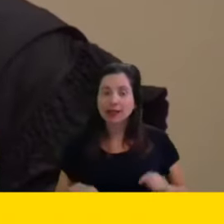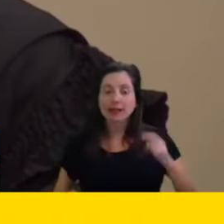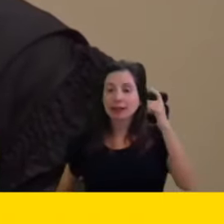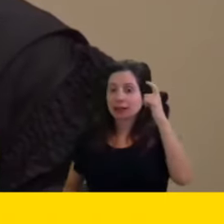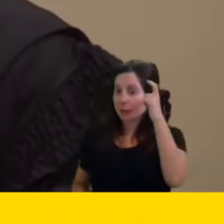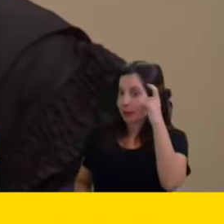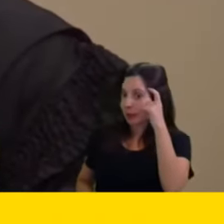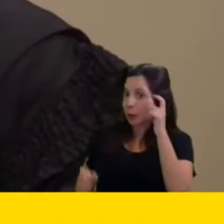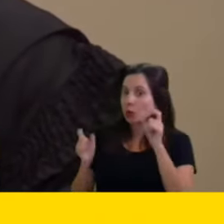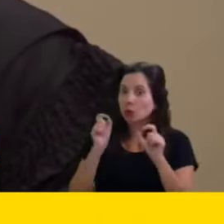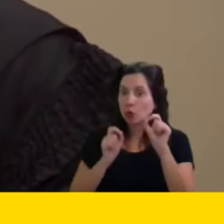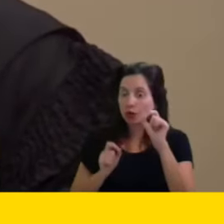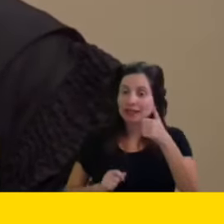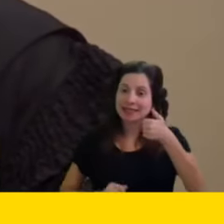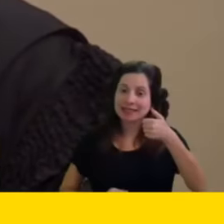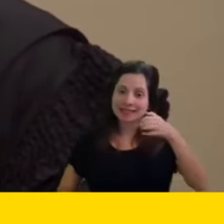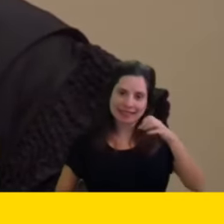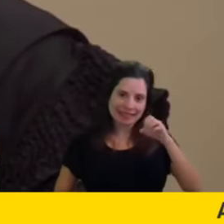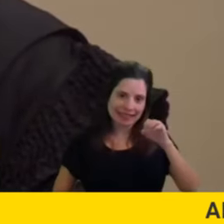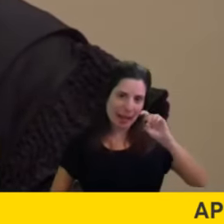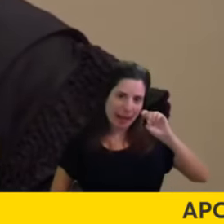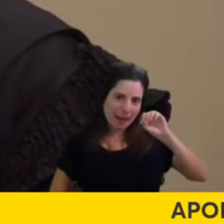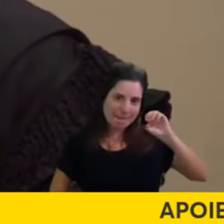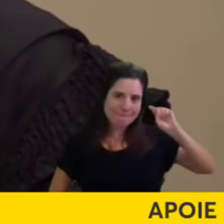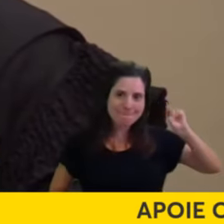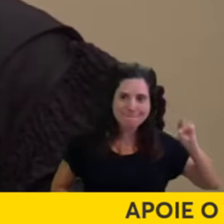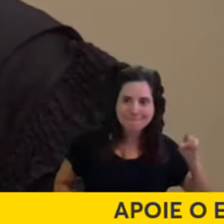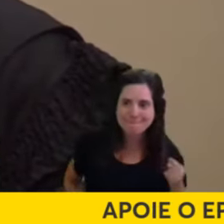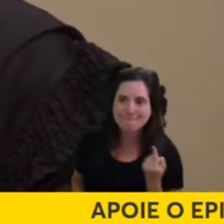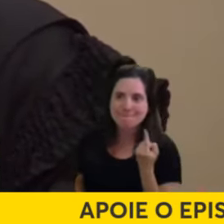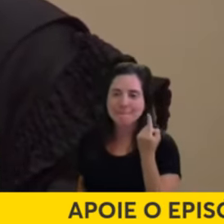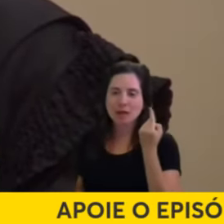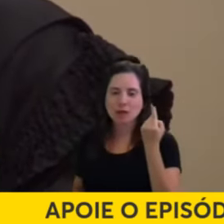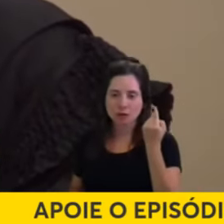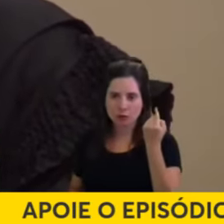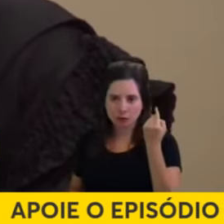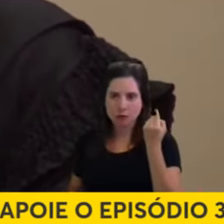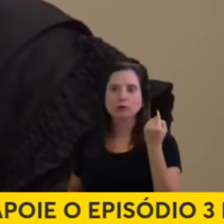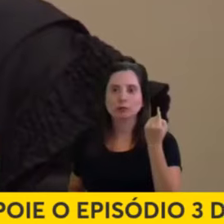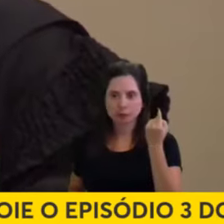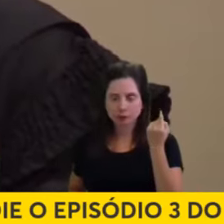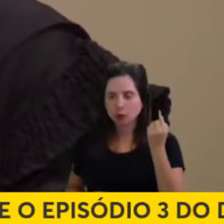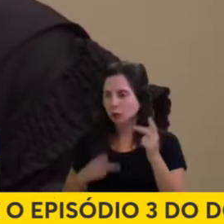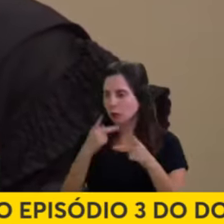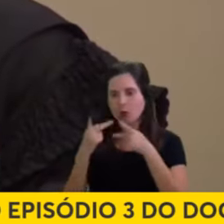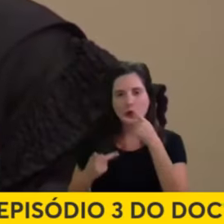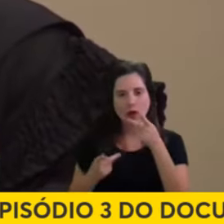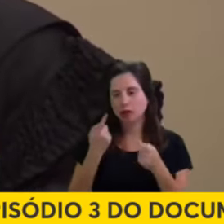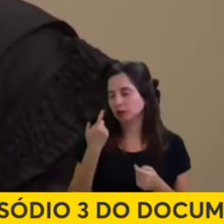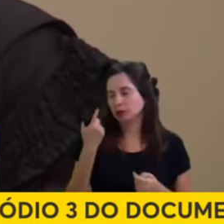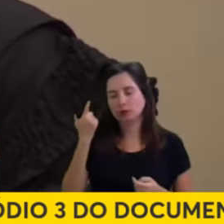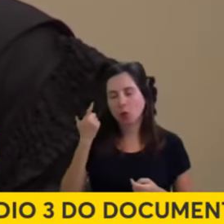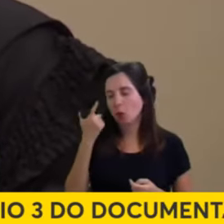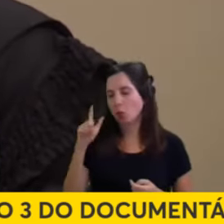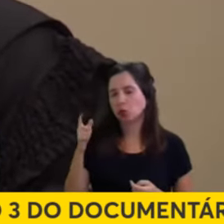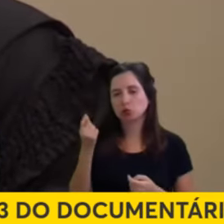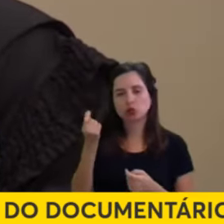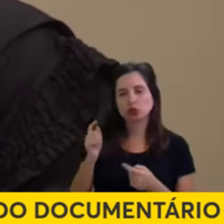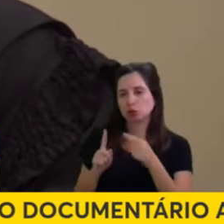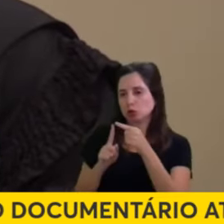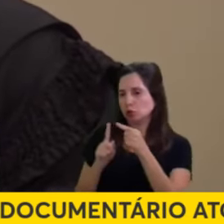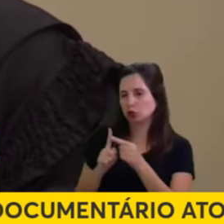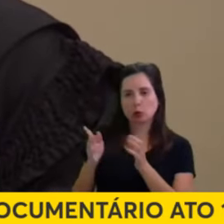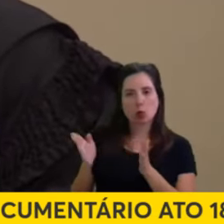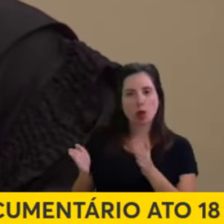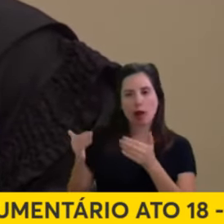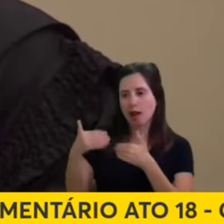o valor de R 100.000 passou pelos órgãos de controle da Justiça elital que acontece da não tem como falar em caixa dois aqui o tre não desconsiderou os gastos